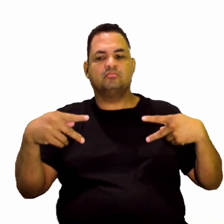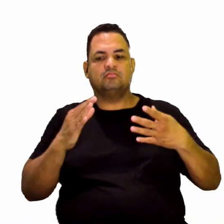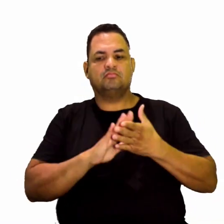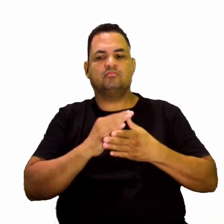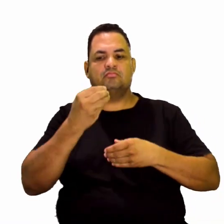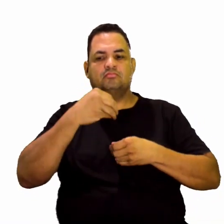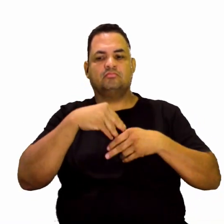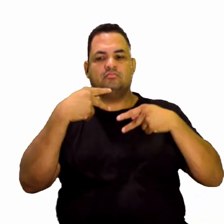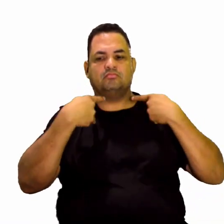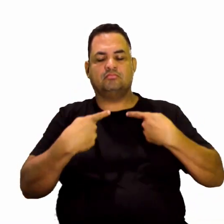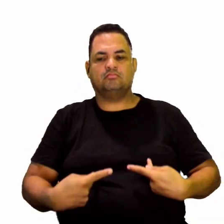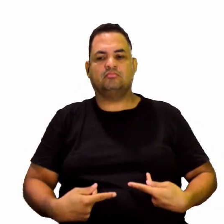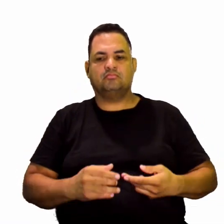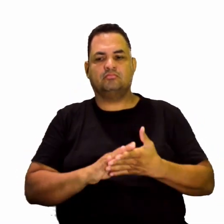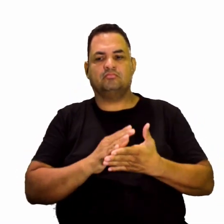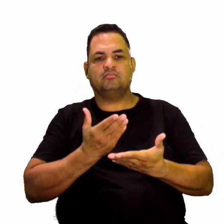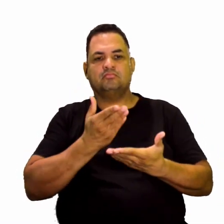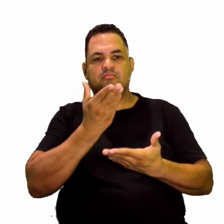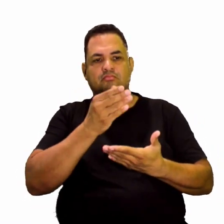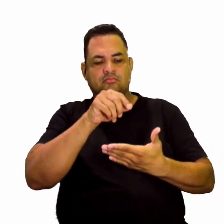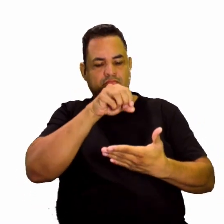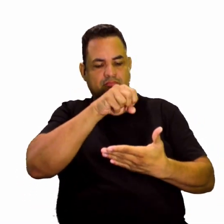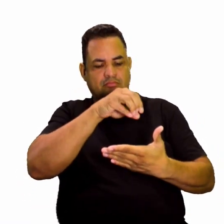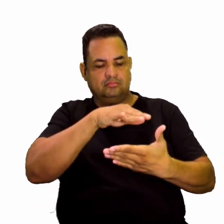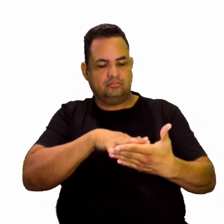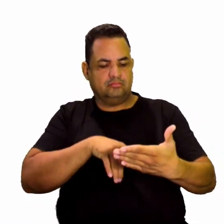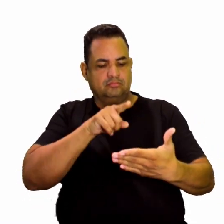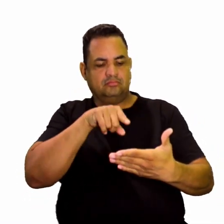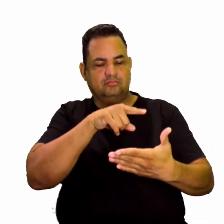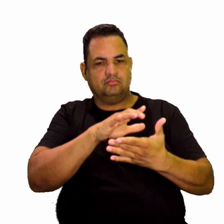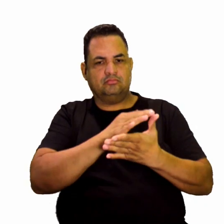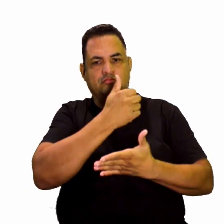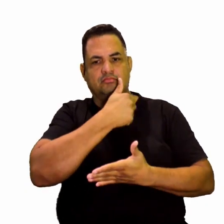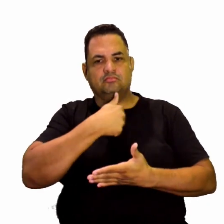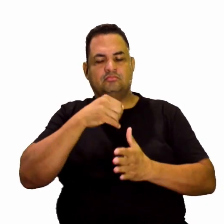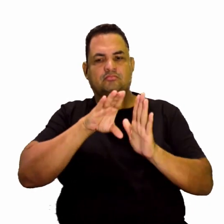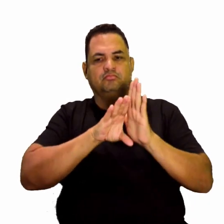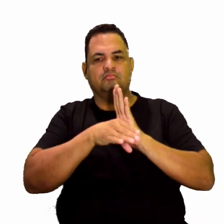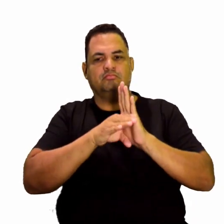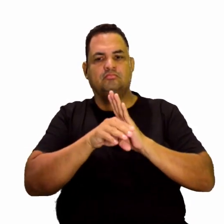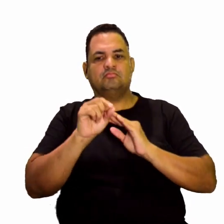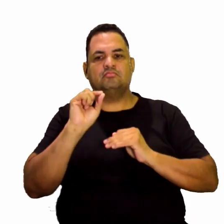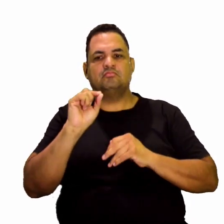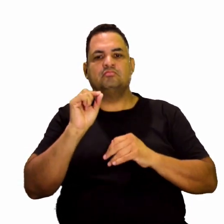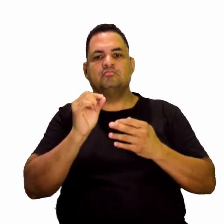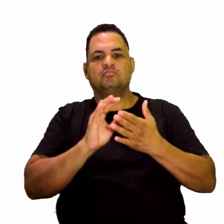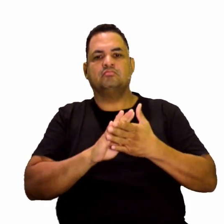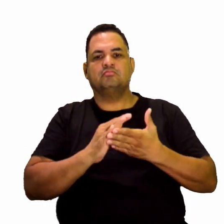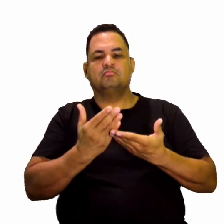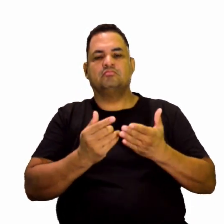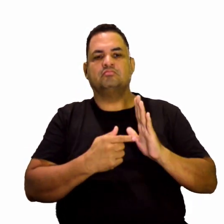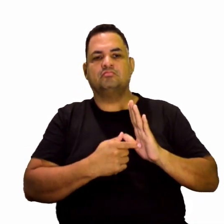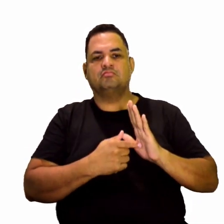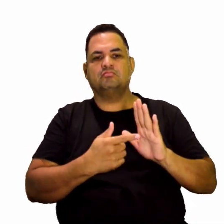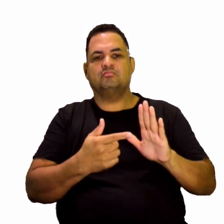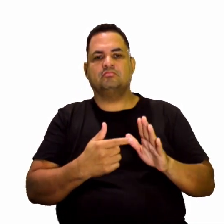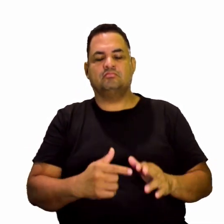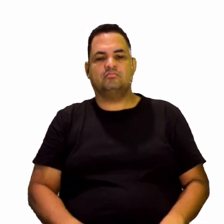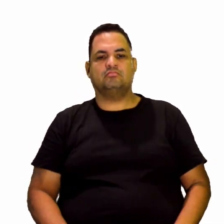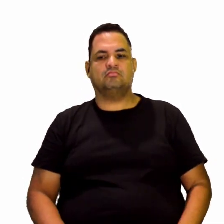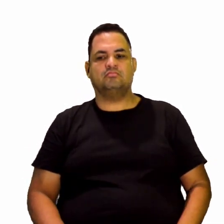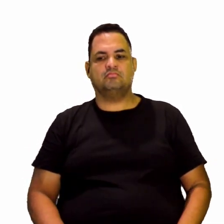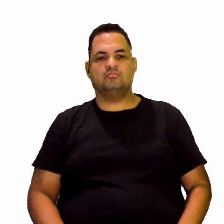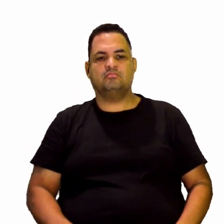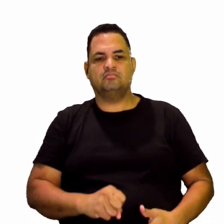no organismo? Então, você vai marcar a alternativa que melhor conceitua o que está sendo enunciado. Vamos lá